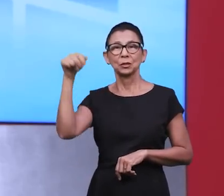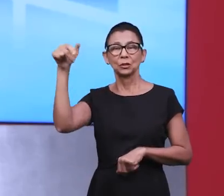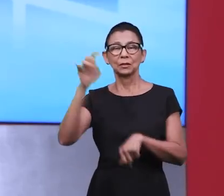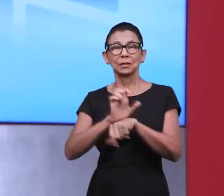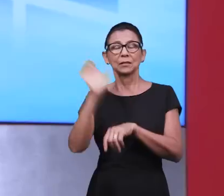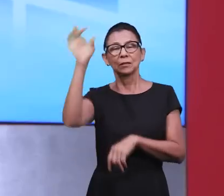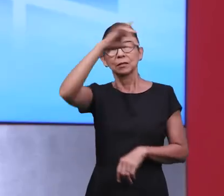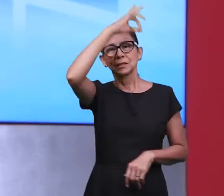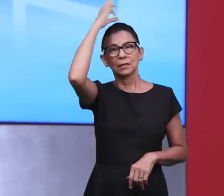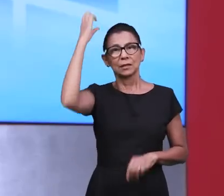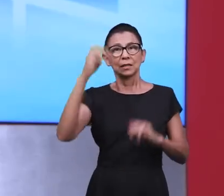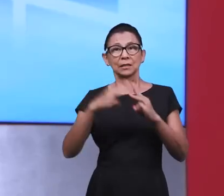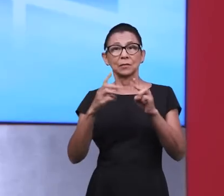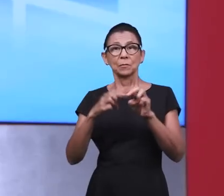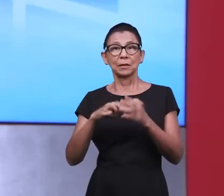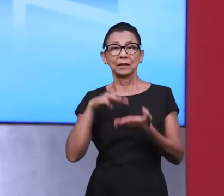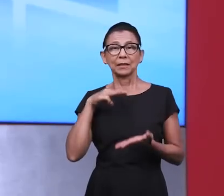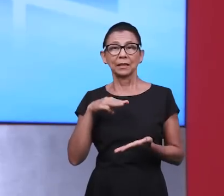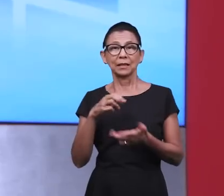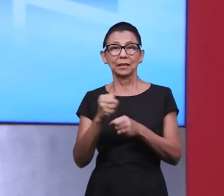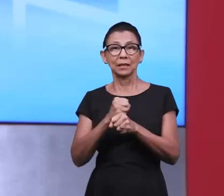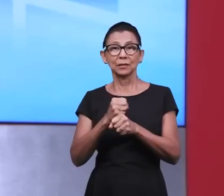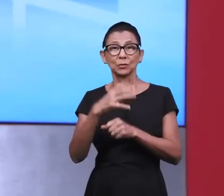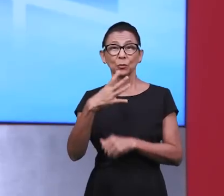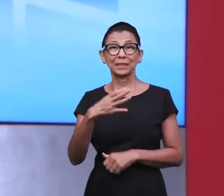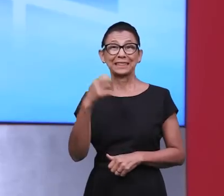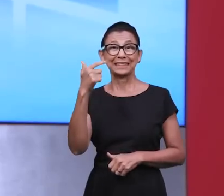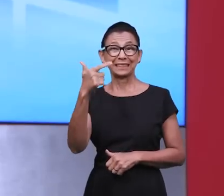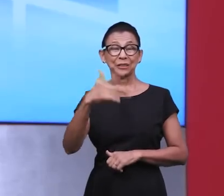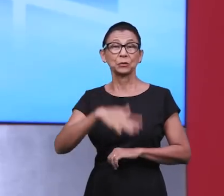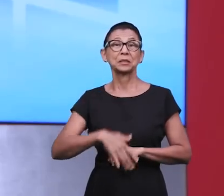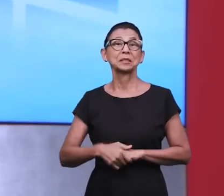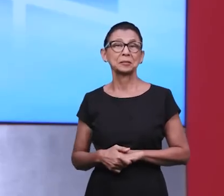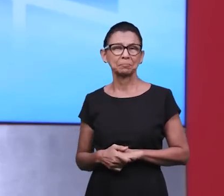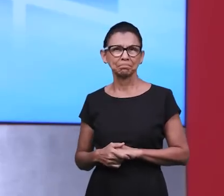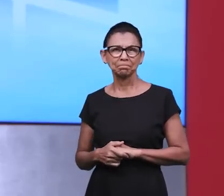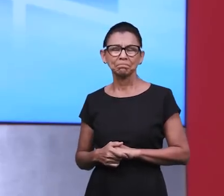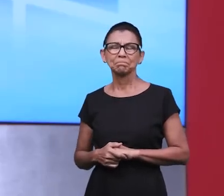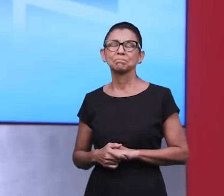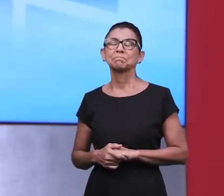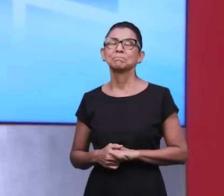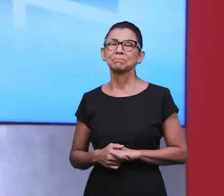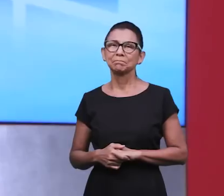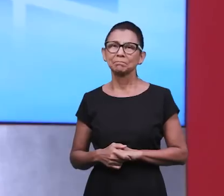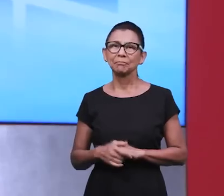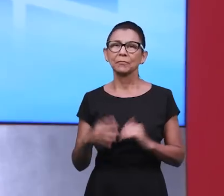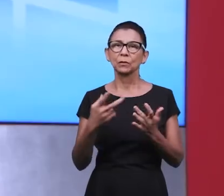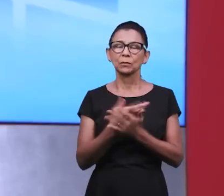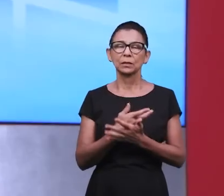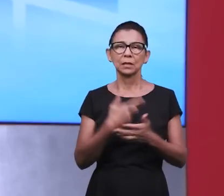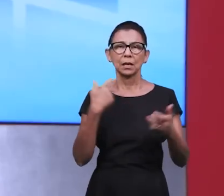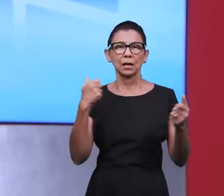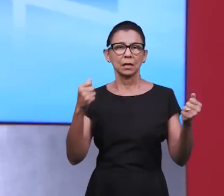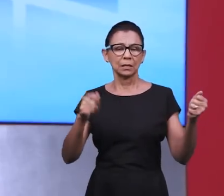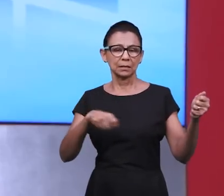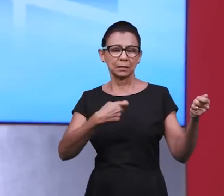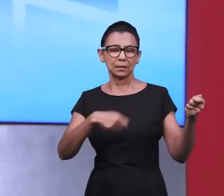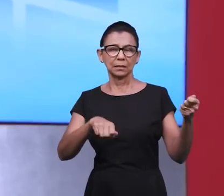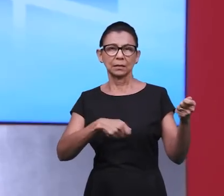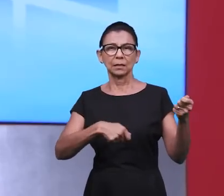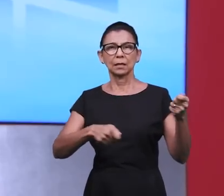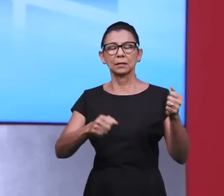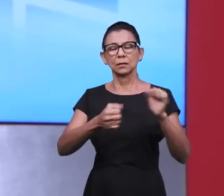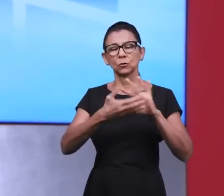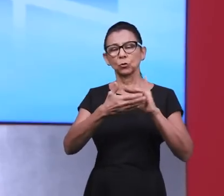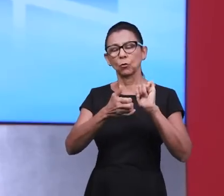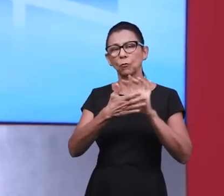Cristã Maranata fez 42 anos desde sua consagração. Foram realizadas ali serenatas,